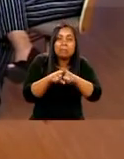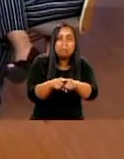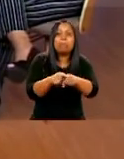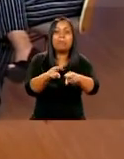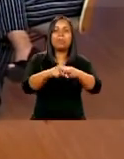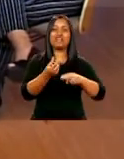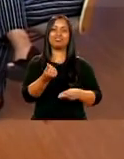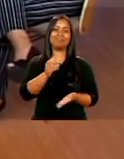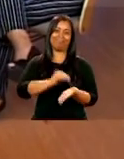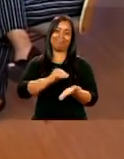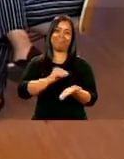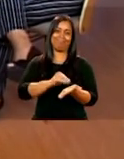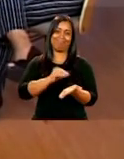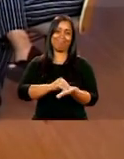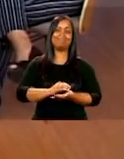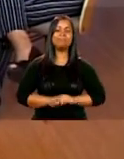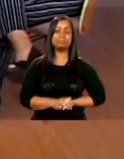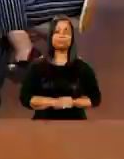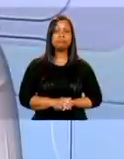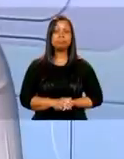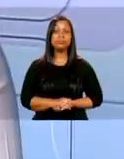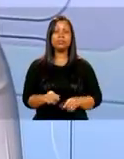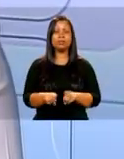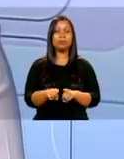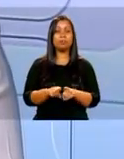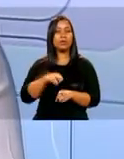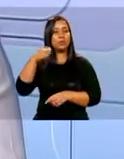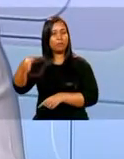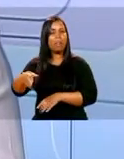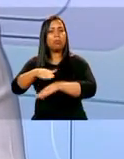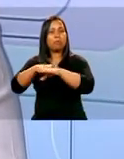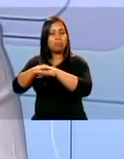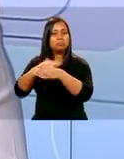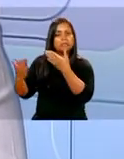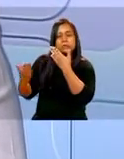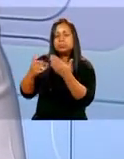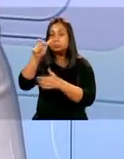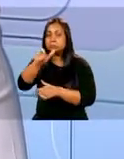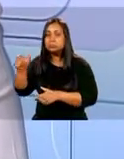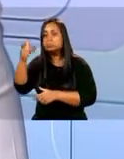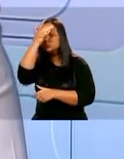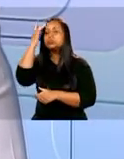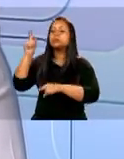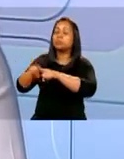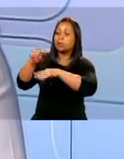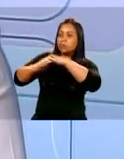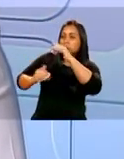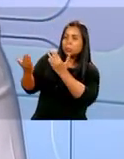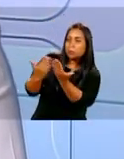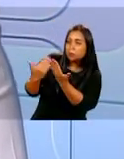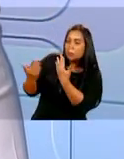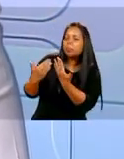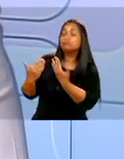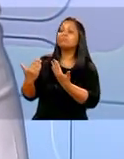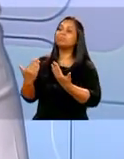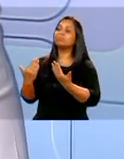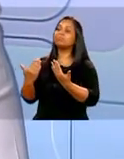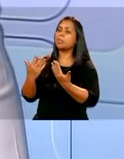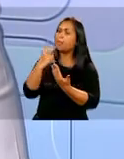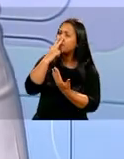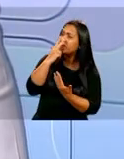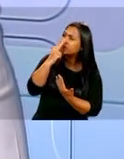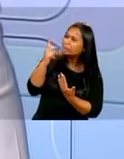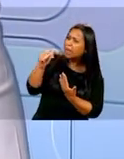isso por orçamento próprio. Sim. Por muito tempo. Uma das vezes que eu estive lá conversando com alguns pacientes e profissionais de vocês, eu acredito